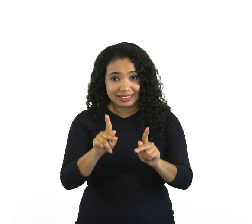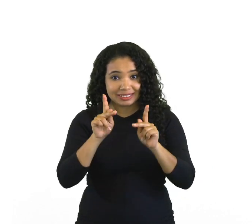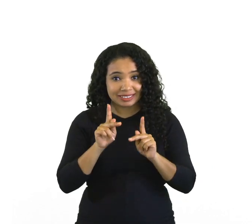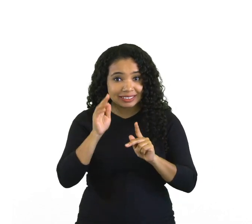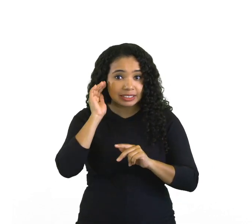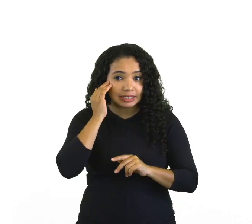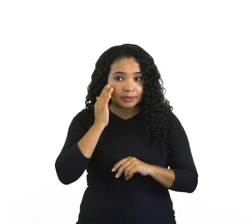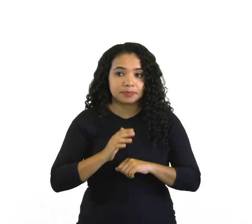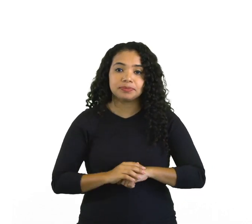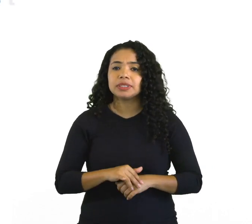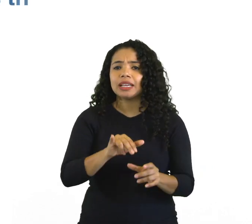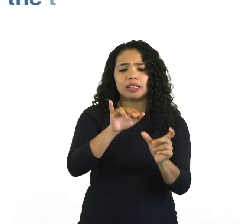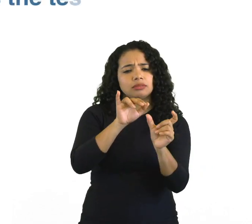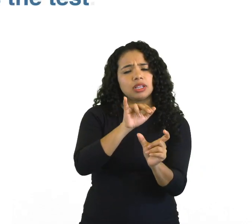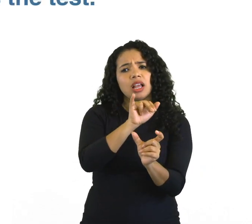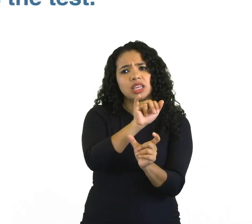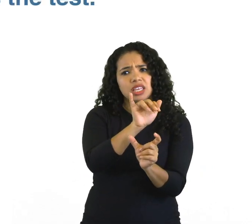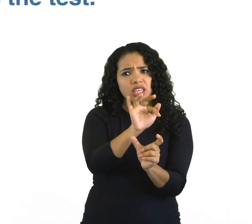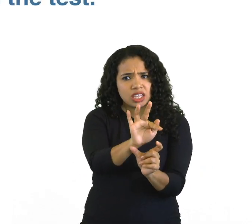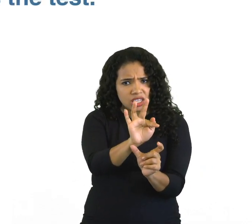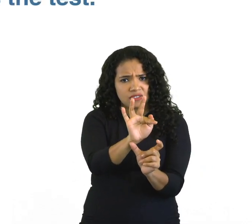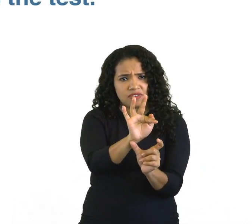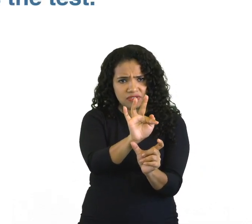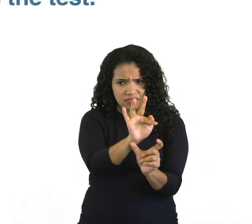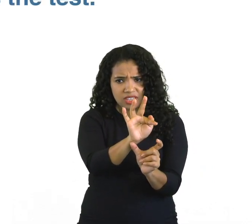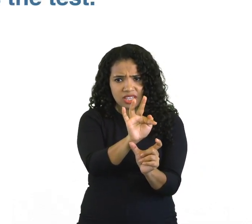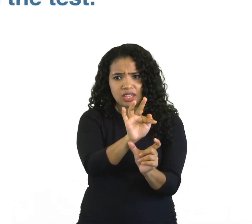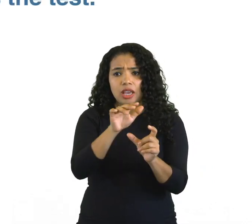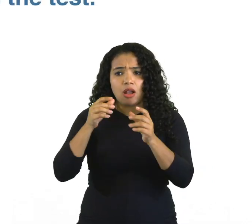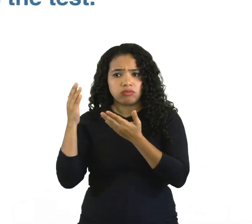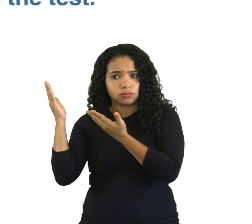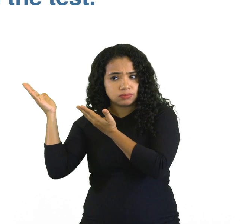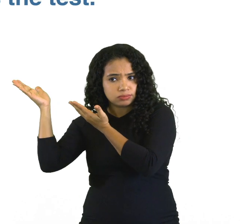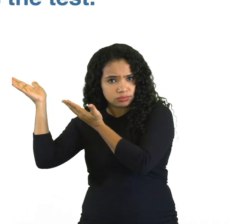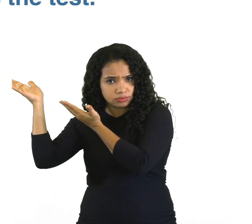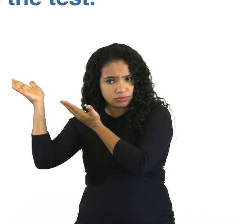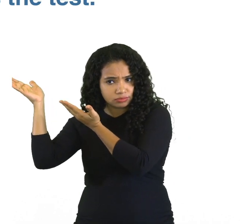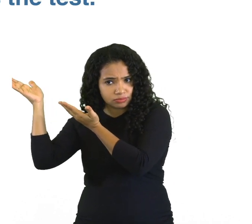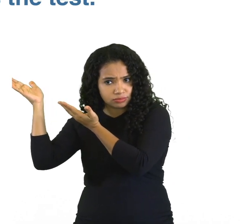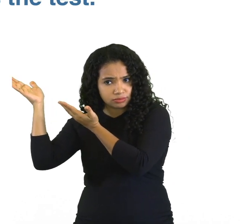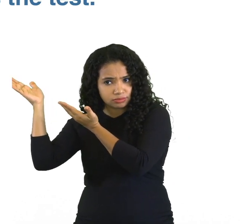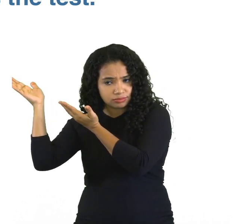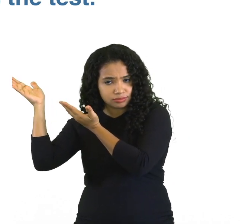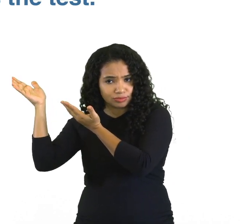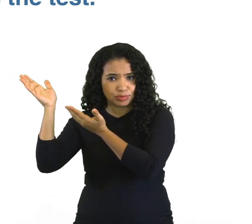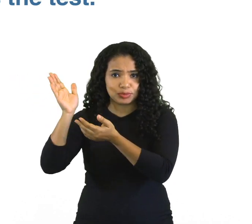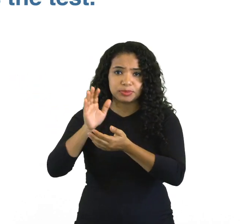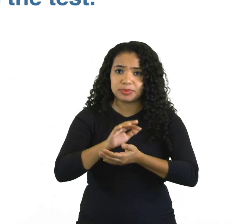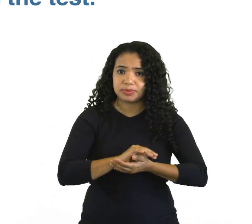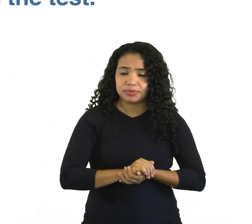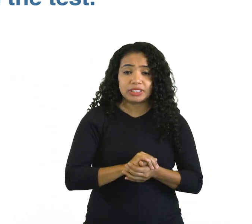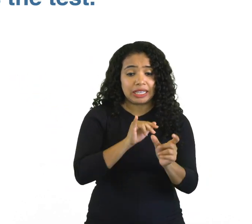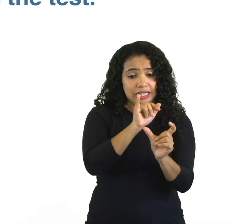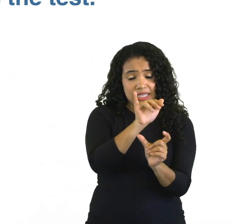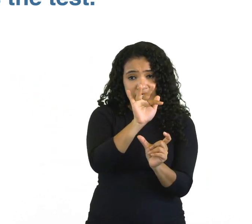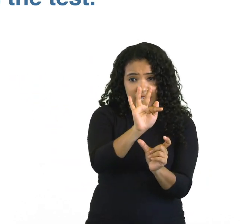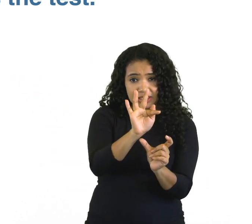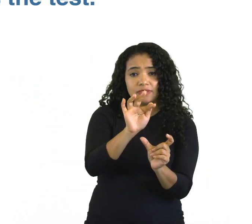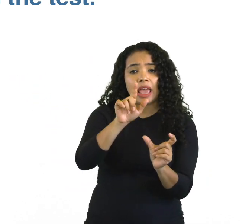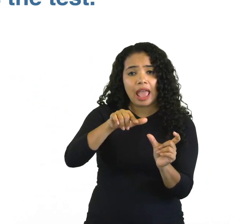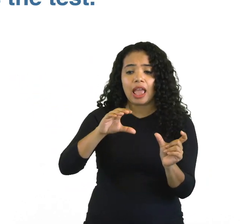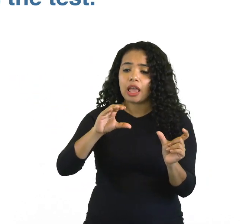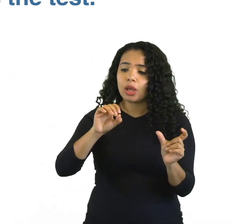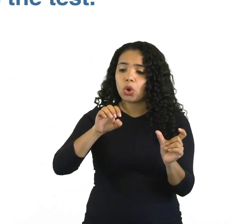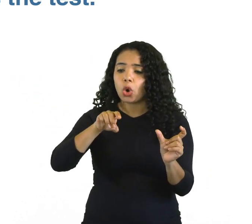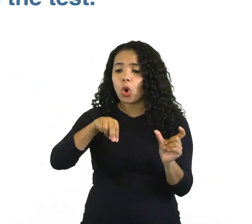If é uma condição. Se. If she study more, she'll pass the test. Nós temos o will na